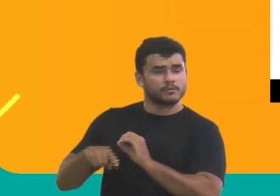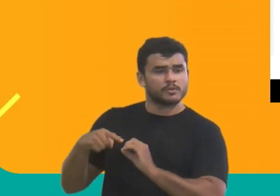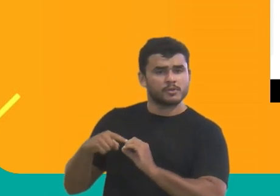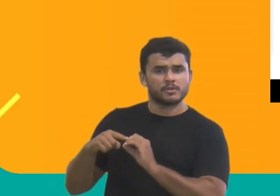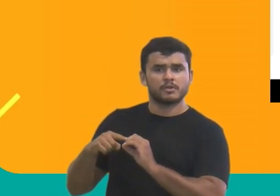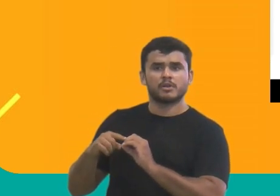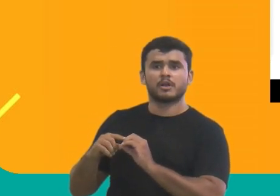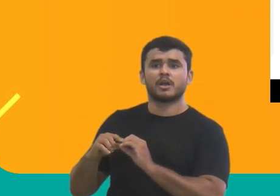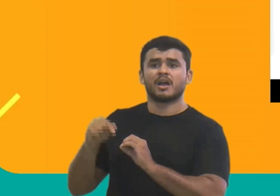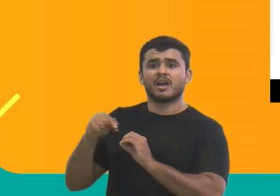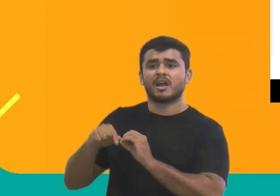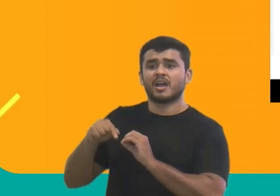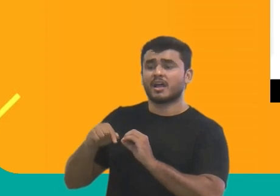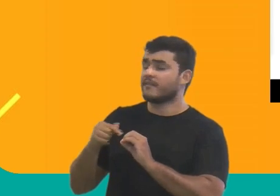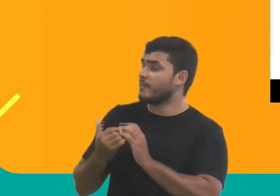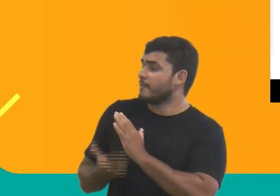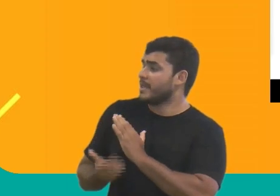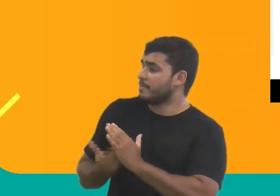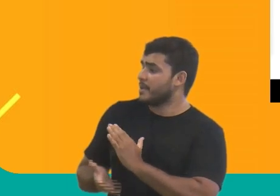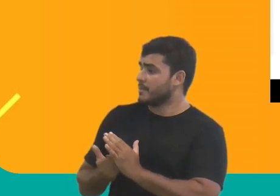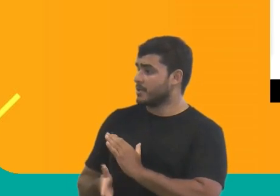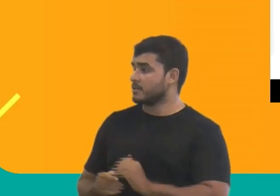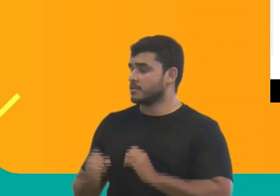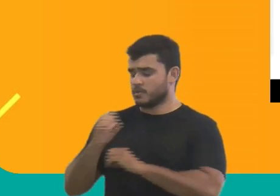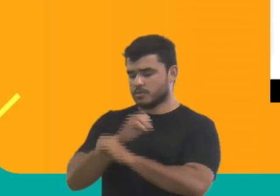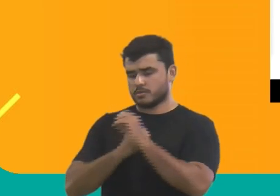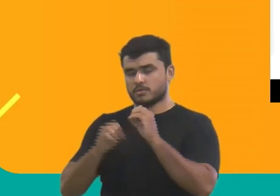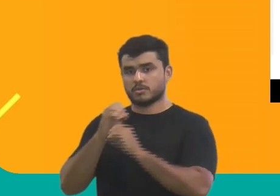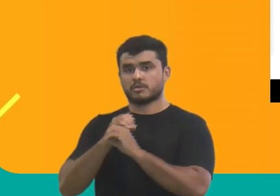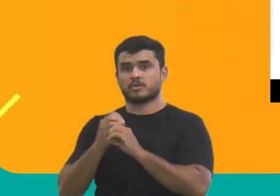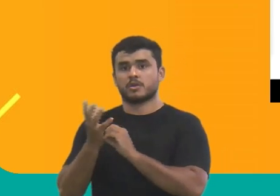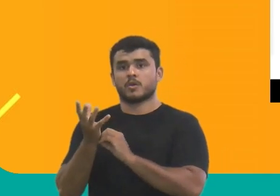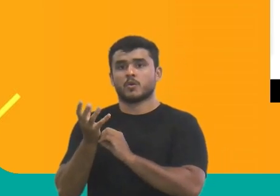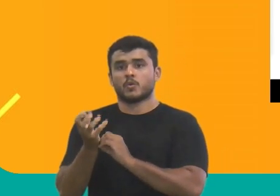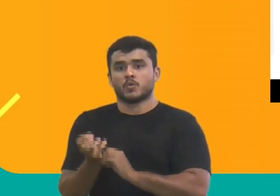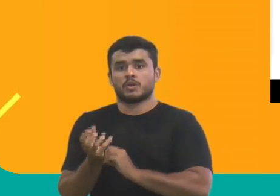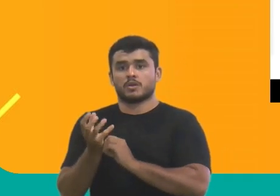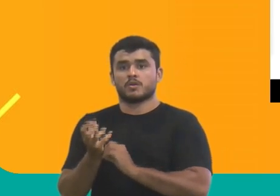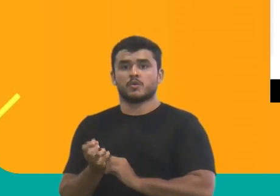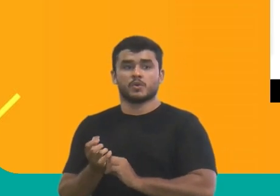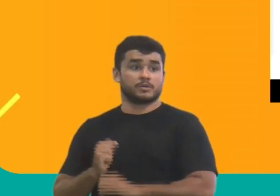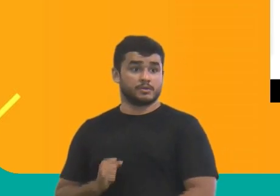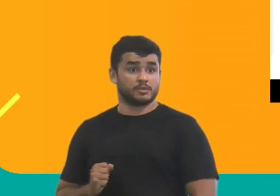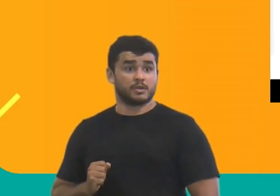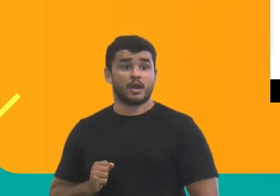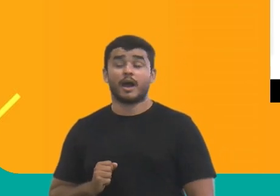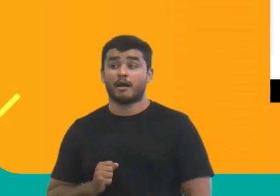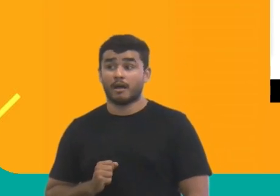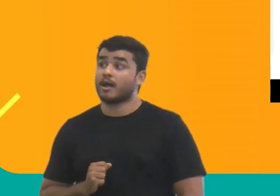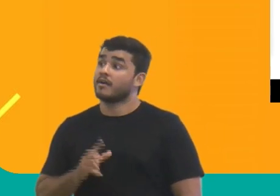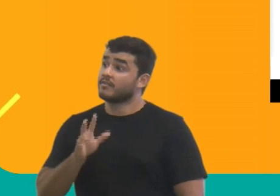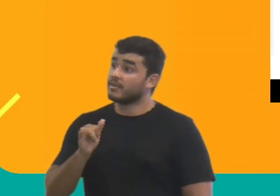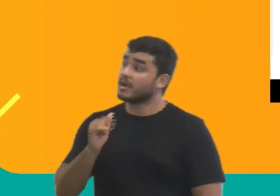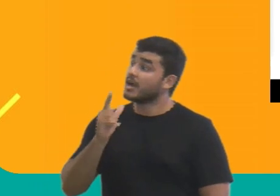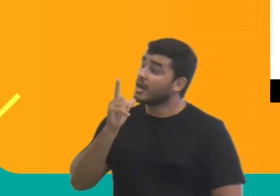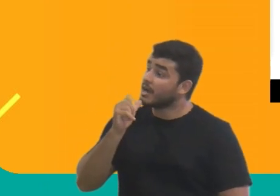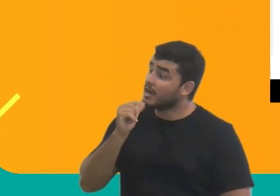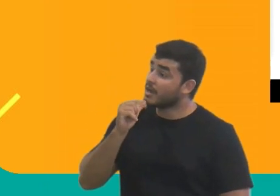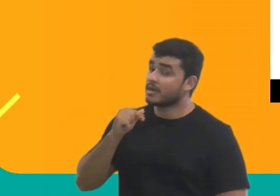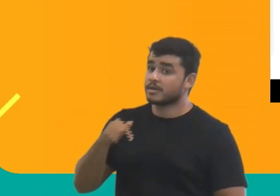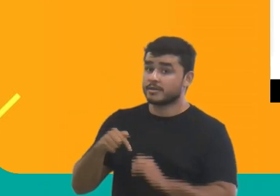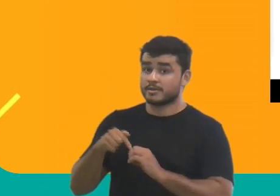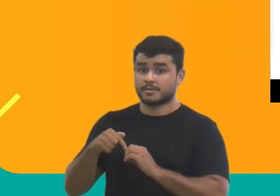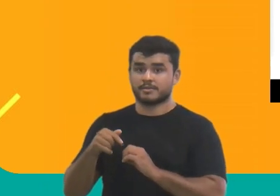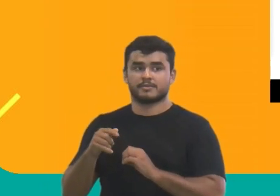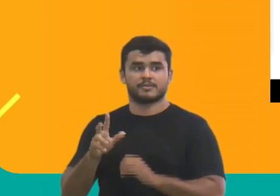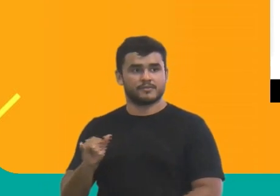esses eletrólitos eles estão saindo do ambiente externo à célula. E quando eu tomo esse soro caseiro, eu acabo